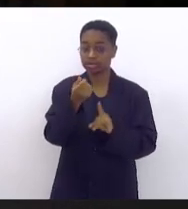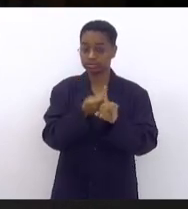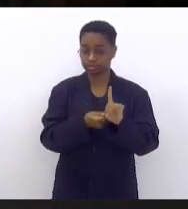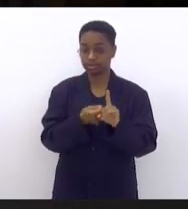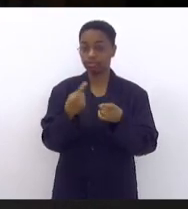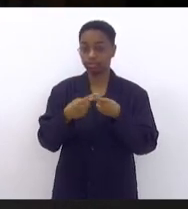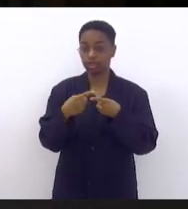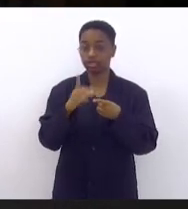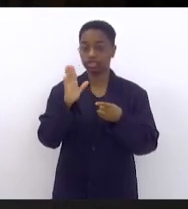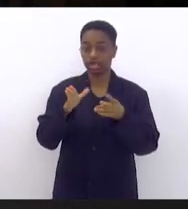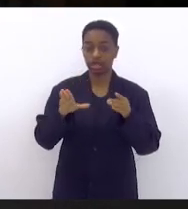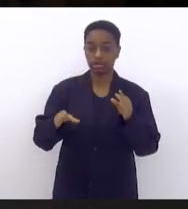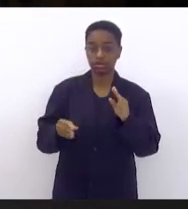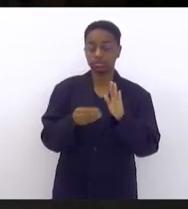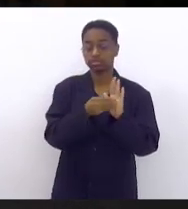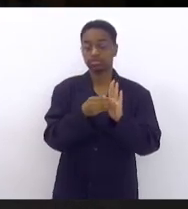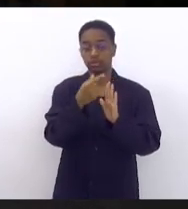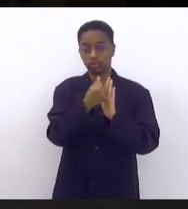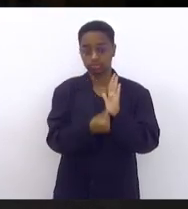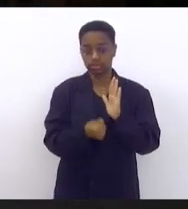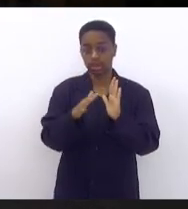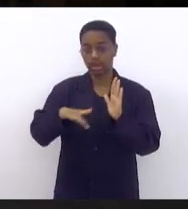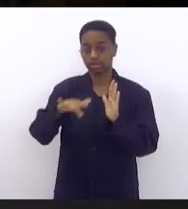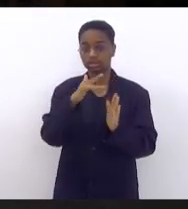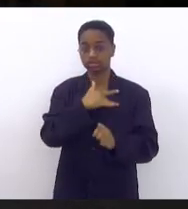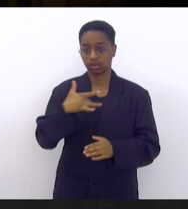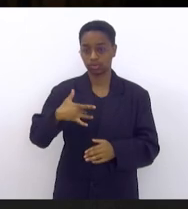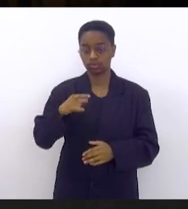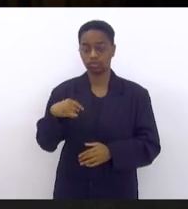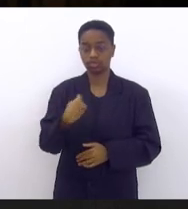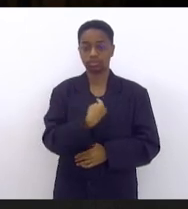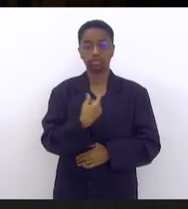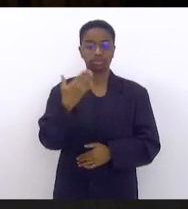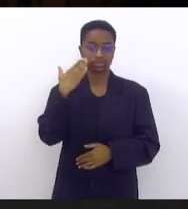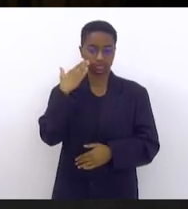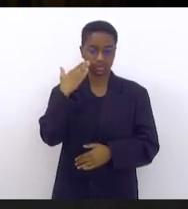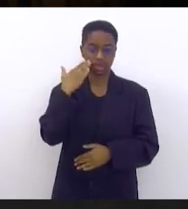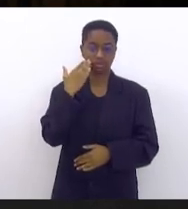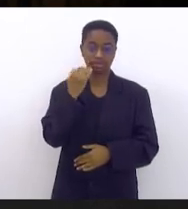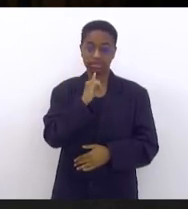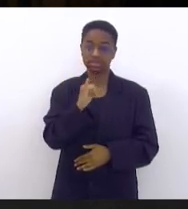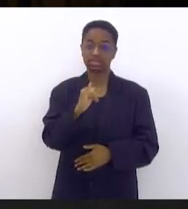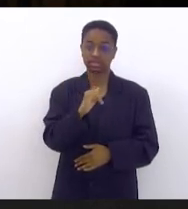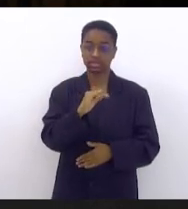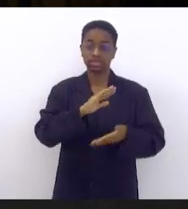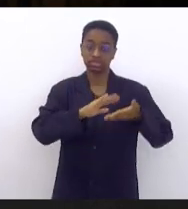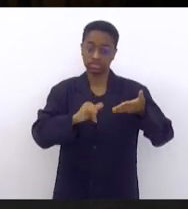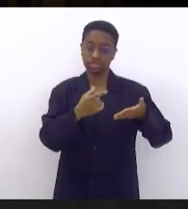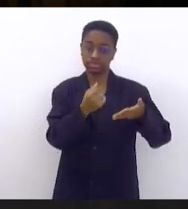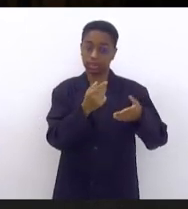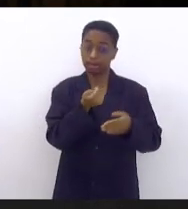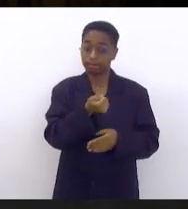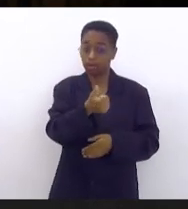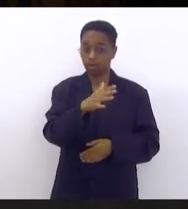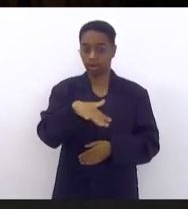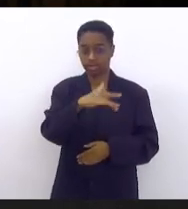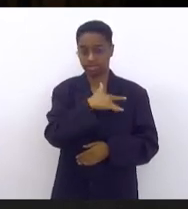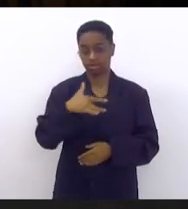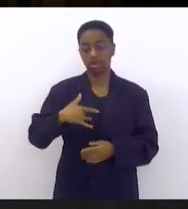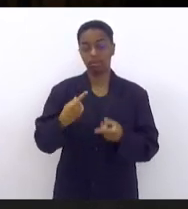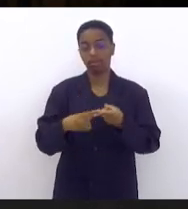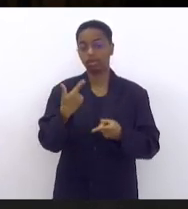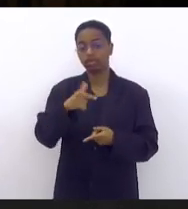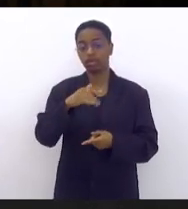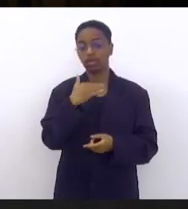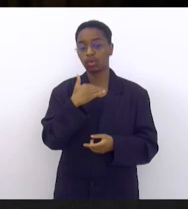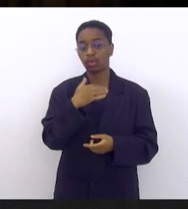previsto no orçamento, é da área de saúde. A gente sabe que aonde se corta pouco é na área de saúde. Até porque ninguém tem coragem de dizer para